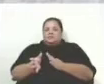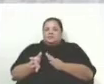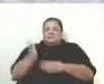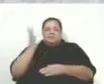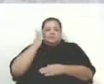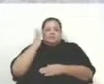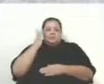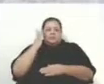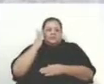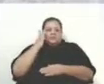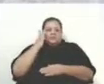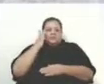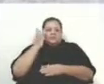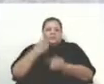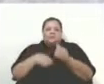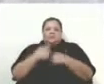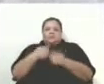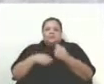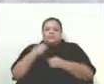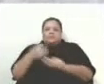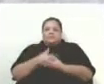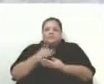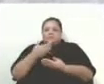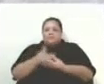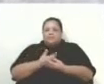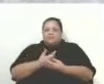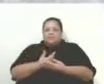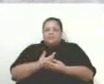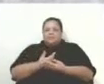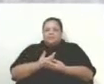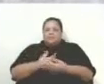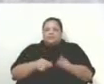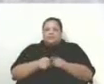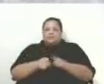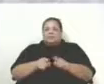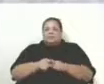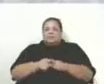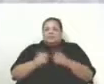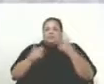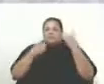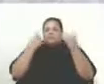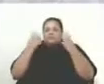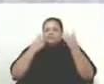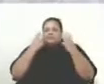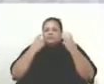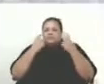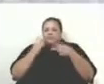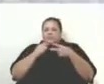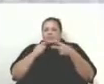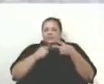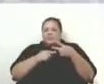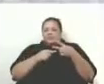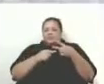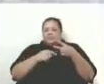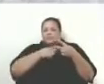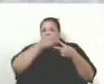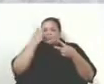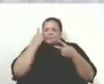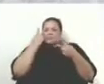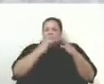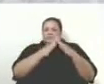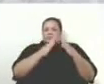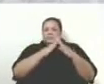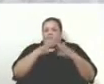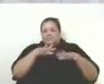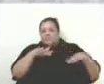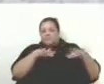conscientização para o comércio de Botucatu. Trago também uma preocupação de dois moradores que moram na mesma